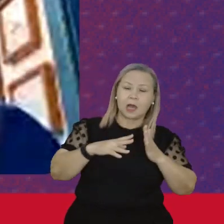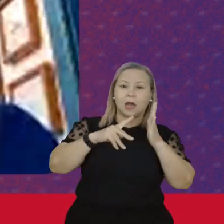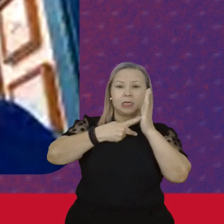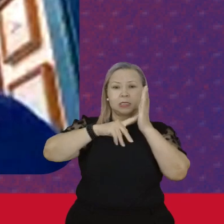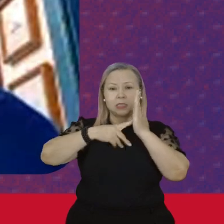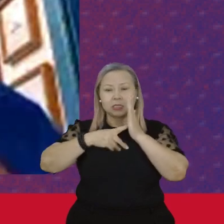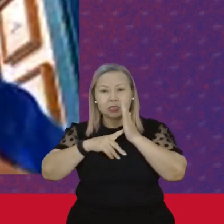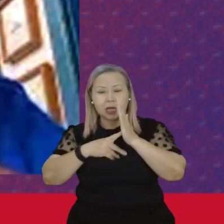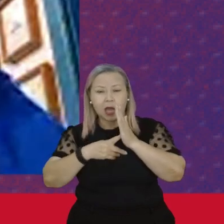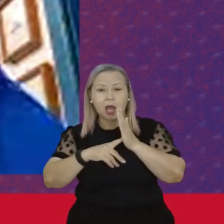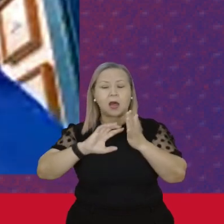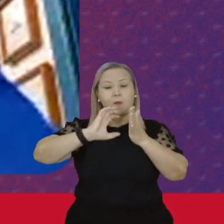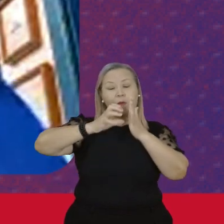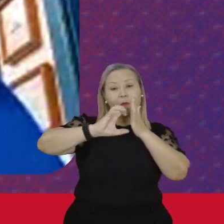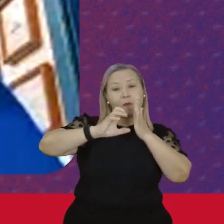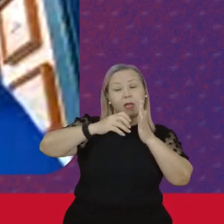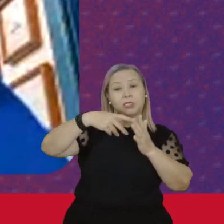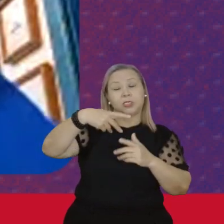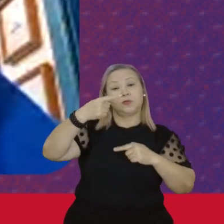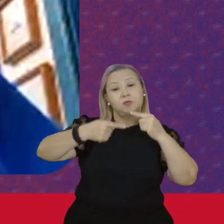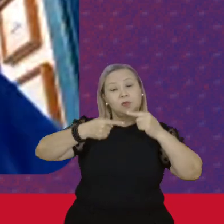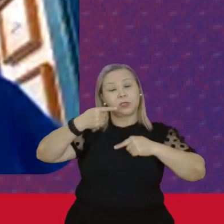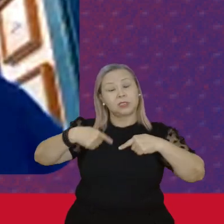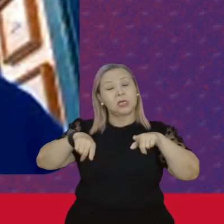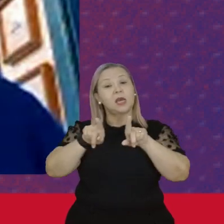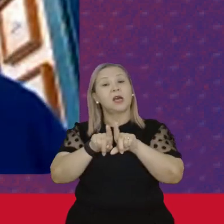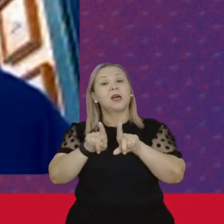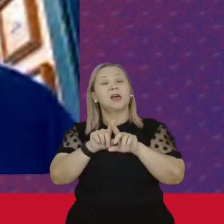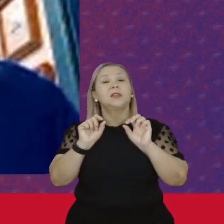sindicatos, partidos políticos, mas também